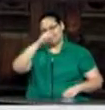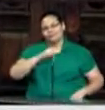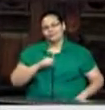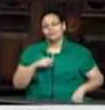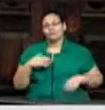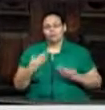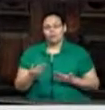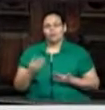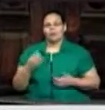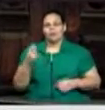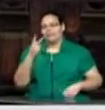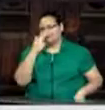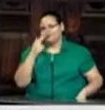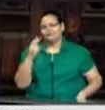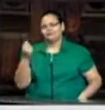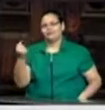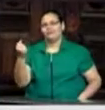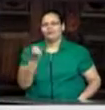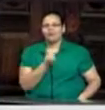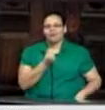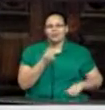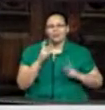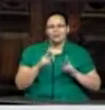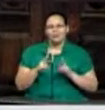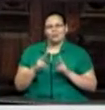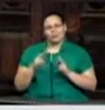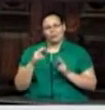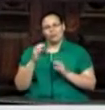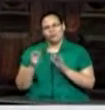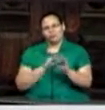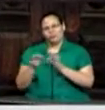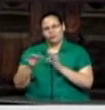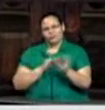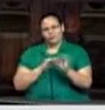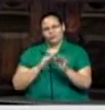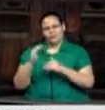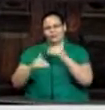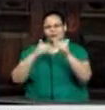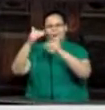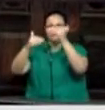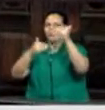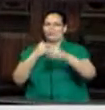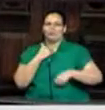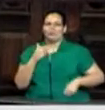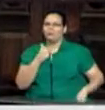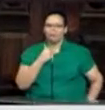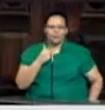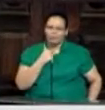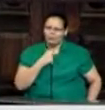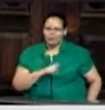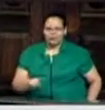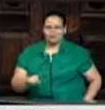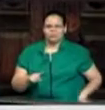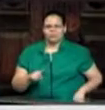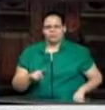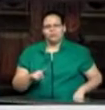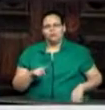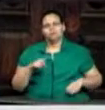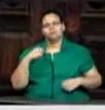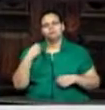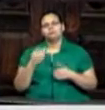facada no nosso projeto de desenvolvimento, que não pode, de forma alguma,